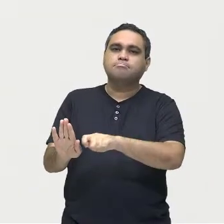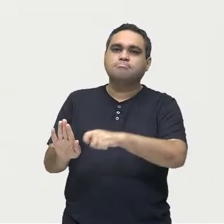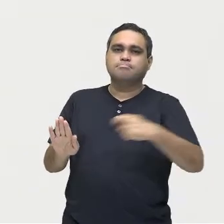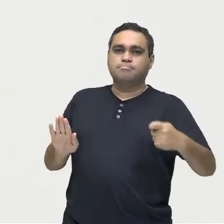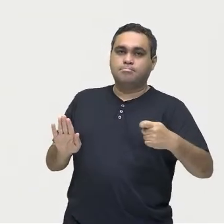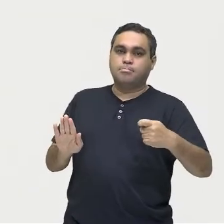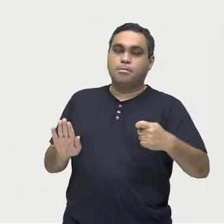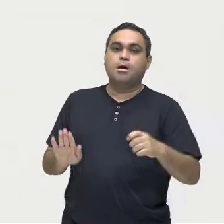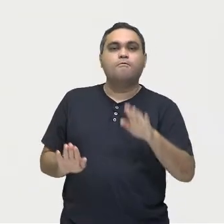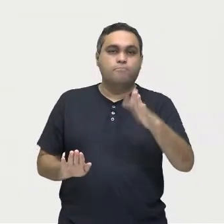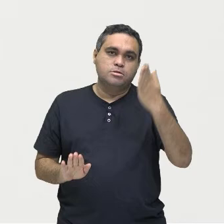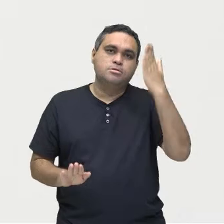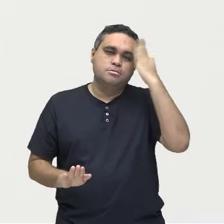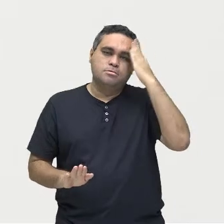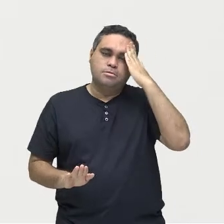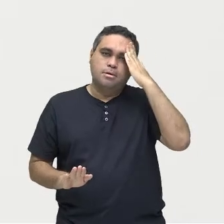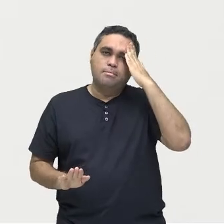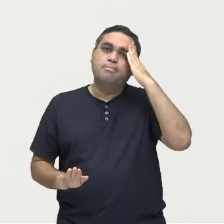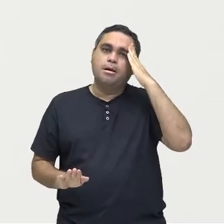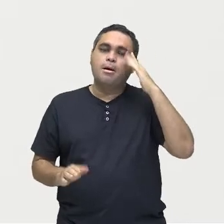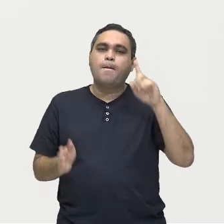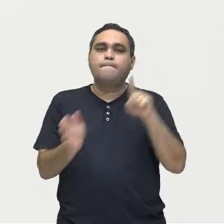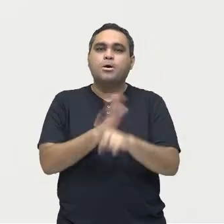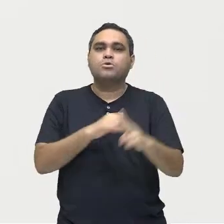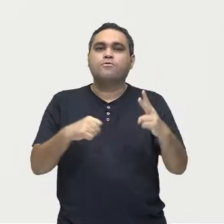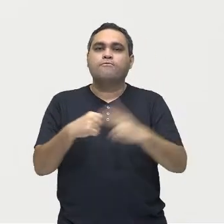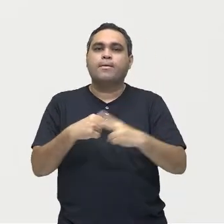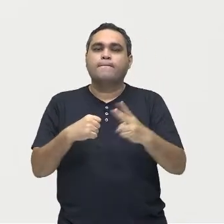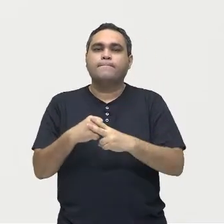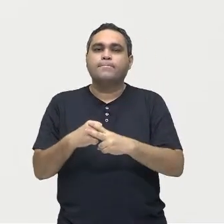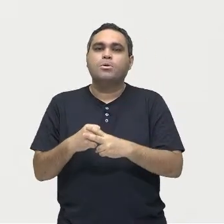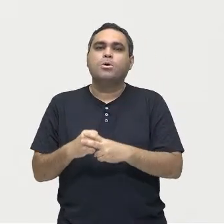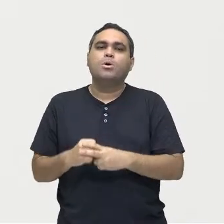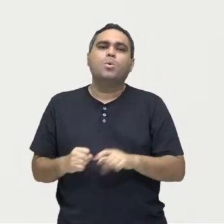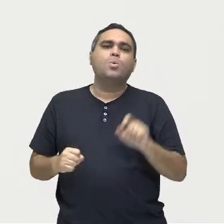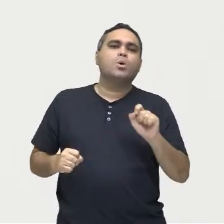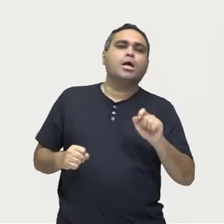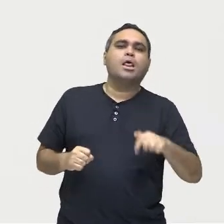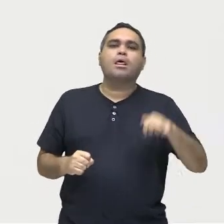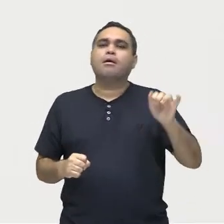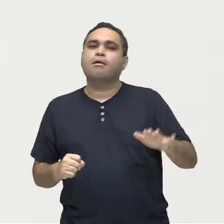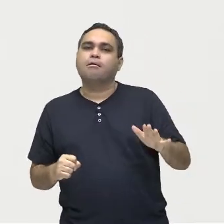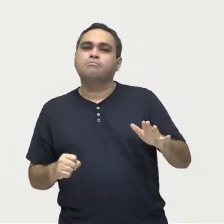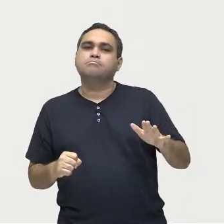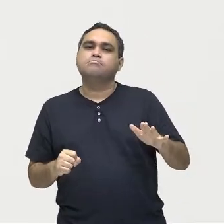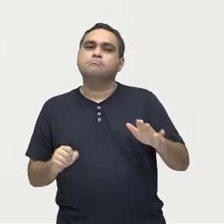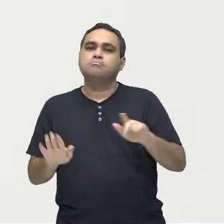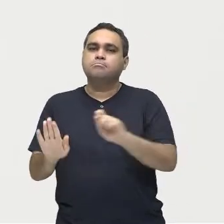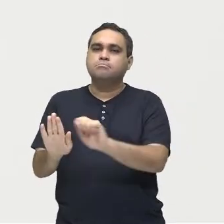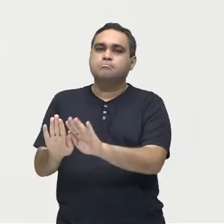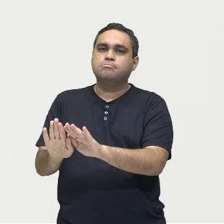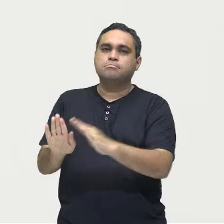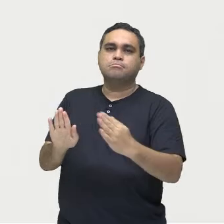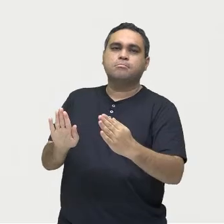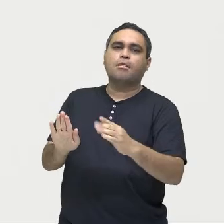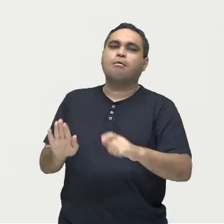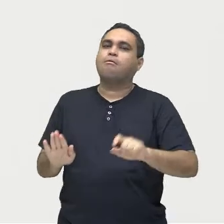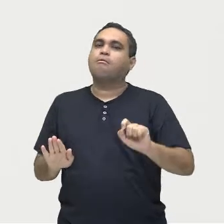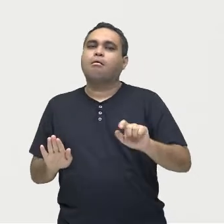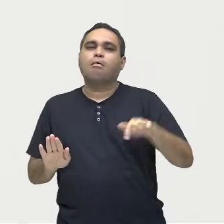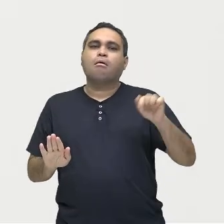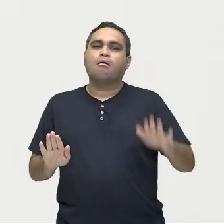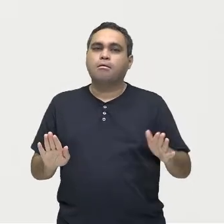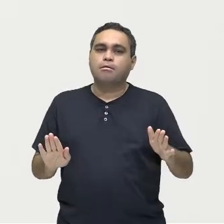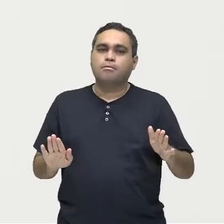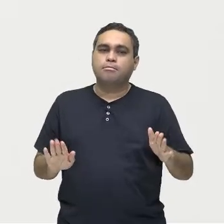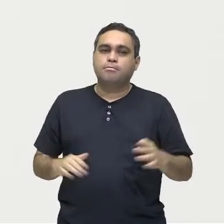da oração, eu pergunto ao verbo, né? O que ou quem antes do verbo. Então, quem havia aberto a porta? Eu